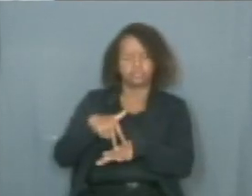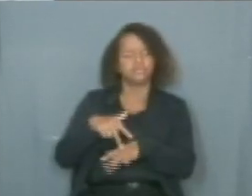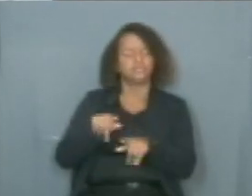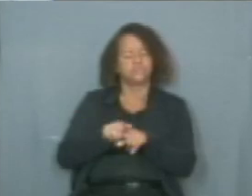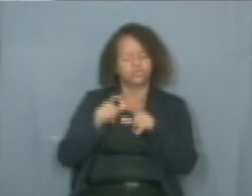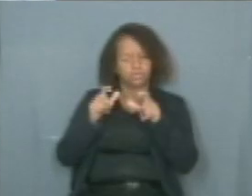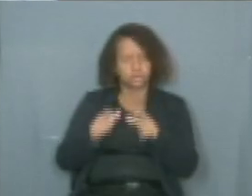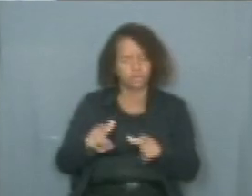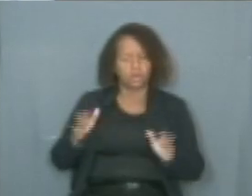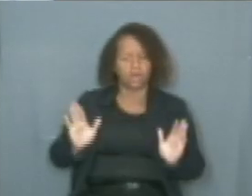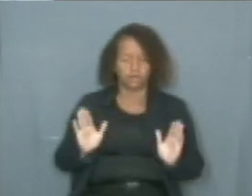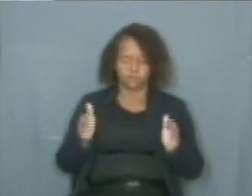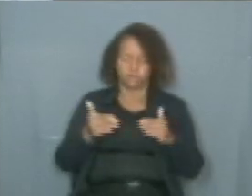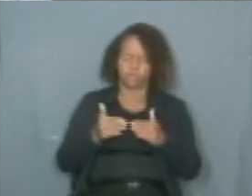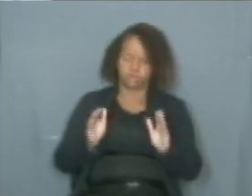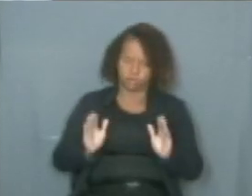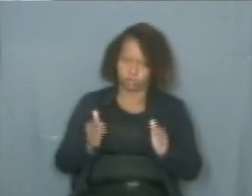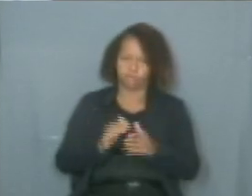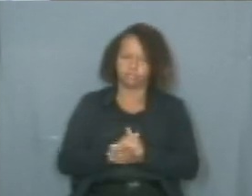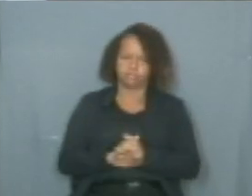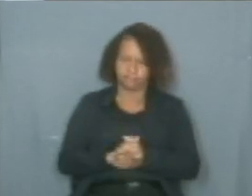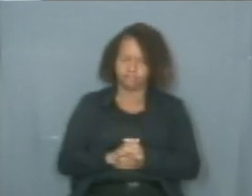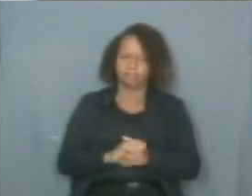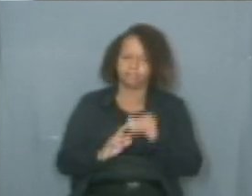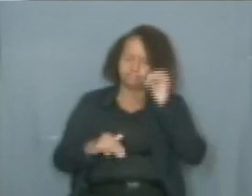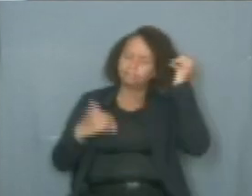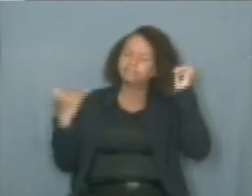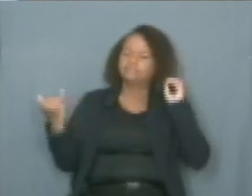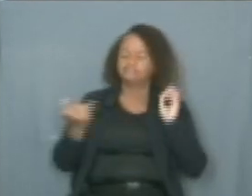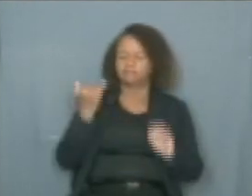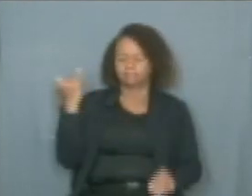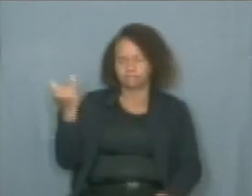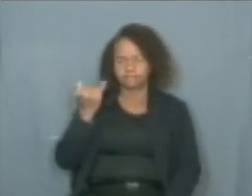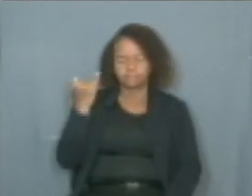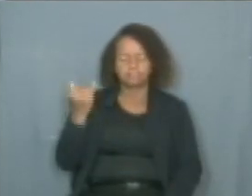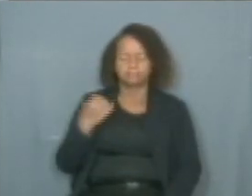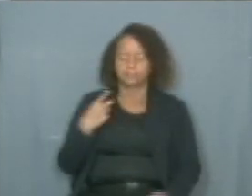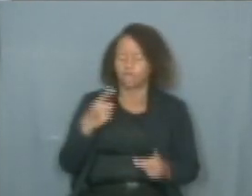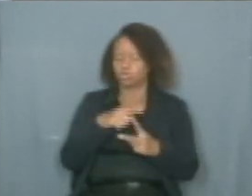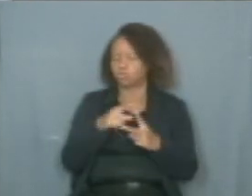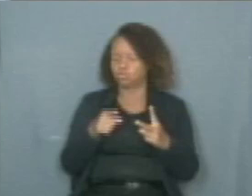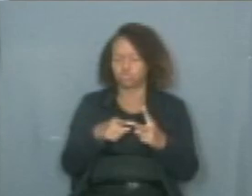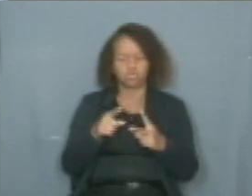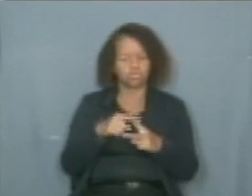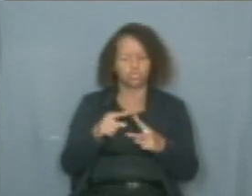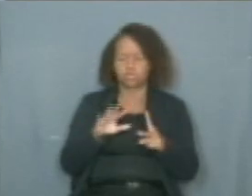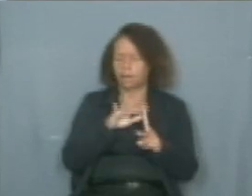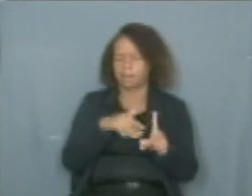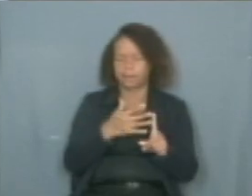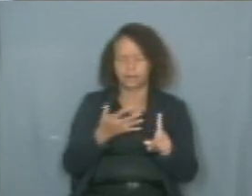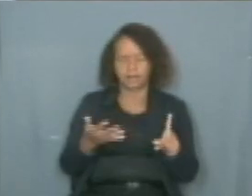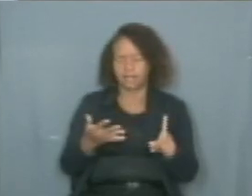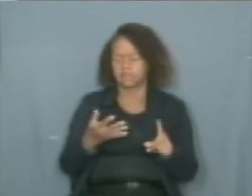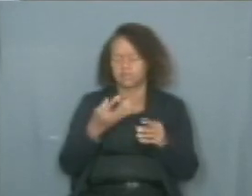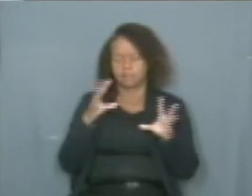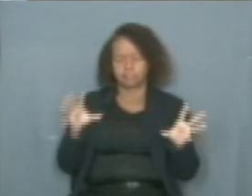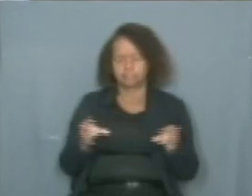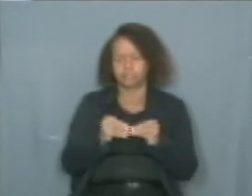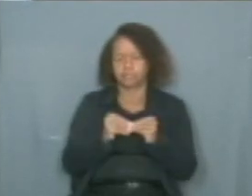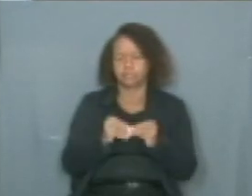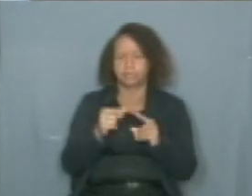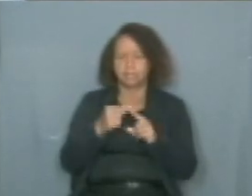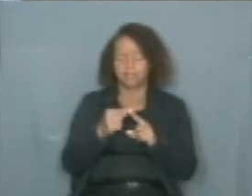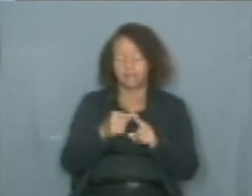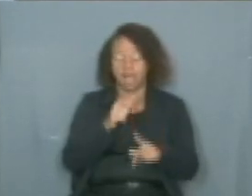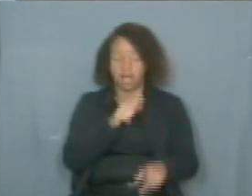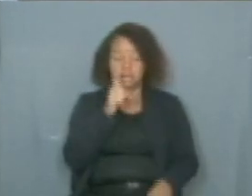autismo. É fundamental essa homenagem, eu entendo que as duas homenagens são complementares. Por quê? Porque, assim